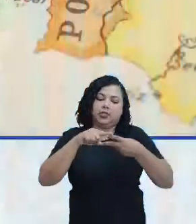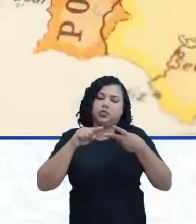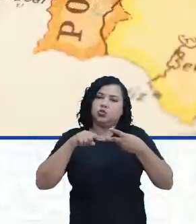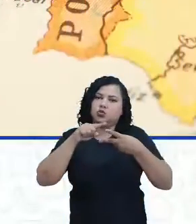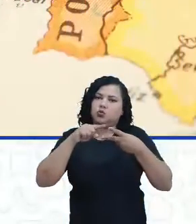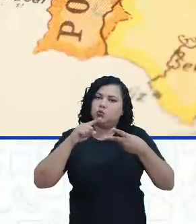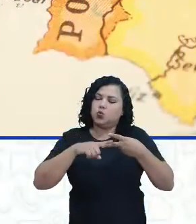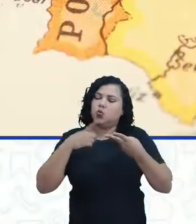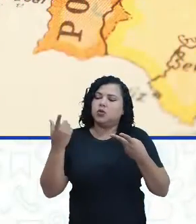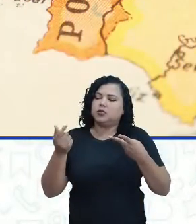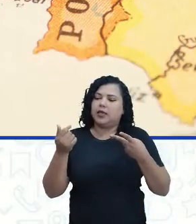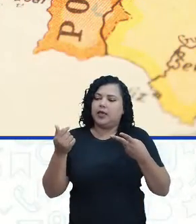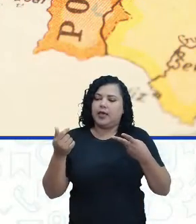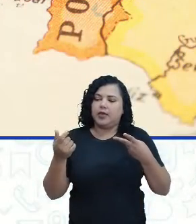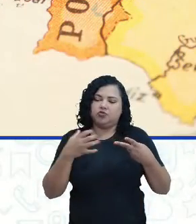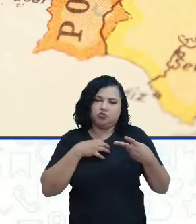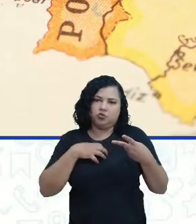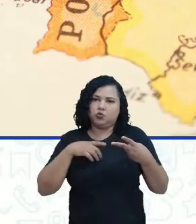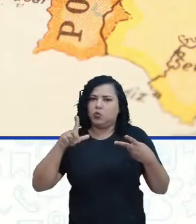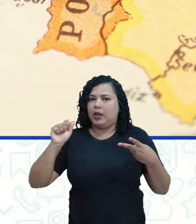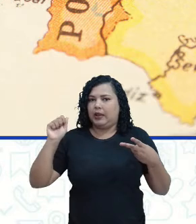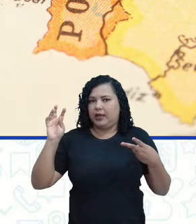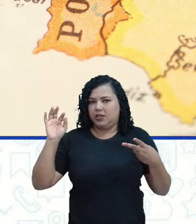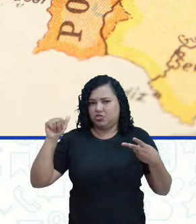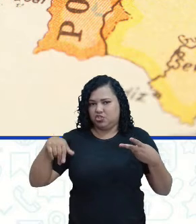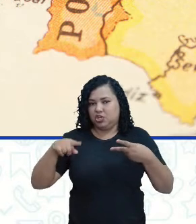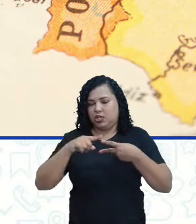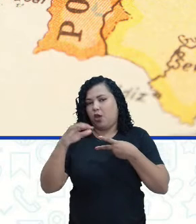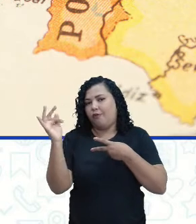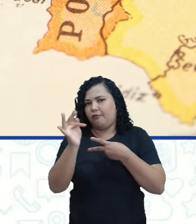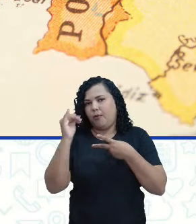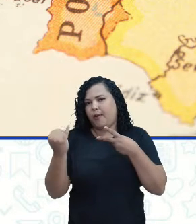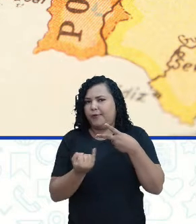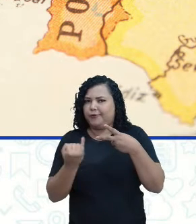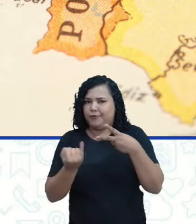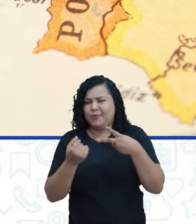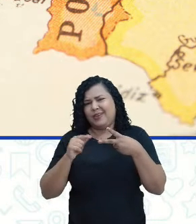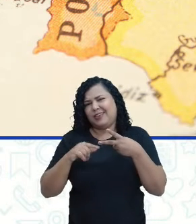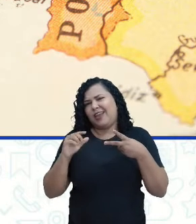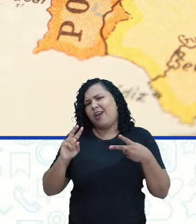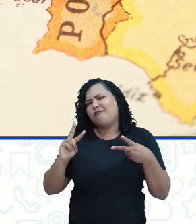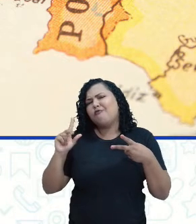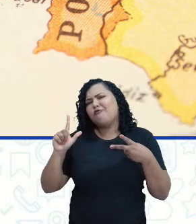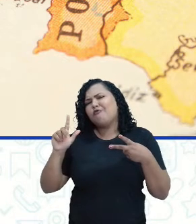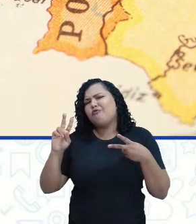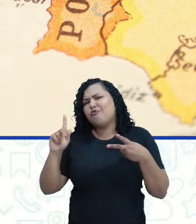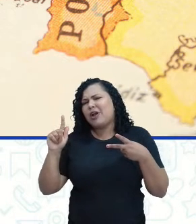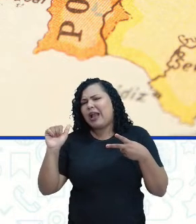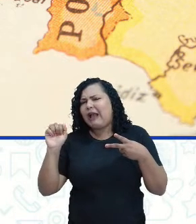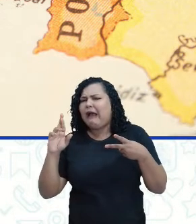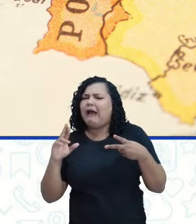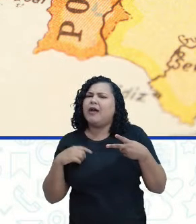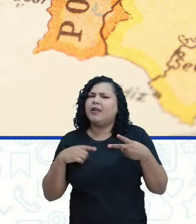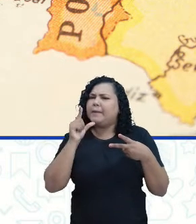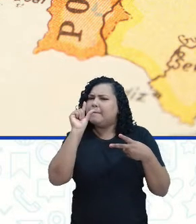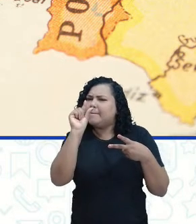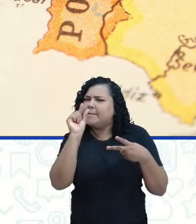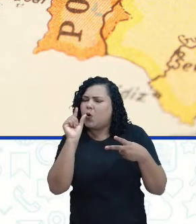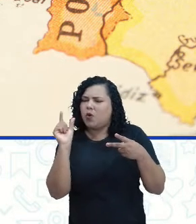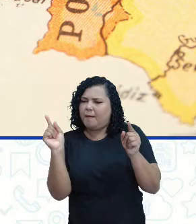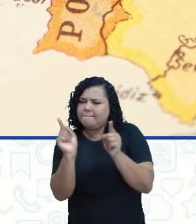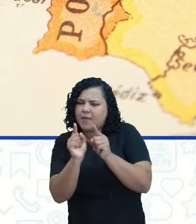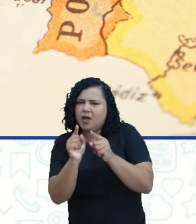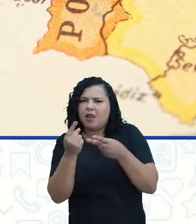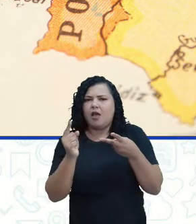modalidades do latim, existiam, né? O vulgar e o clássico. O latim vulgar tinha aquele vocabulário reduzido,